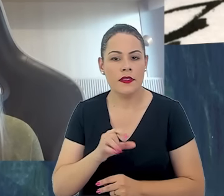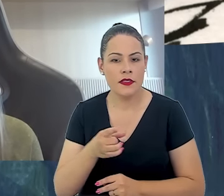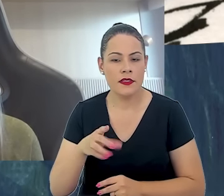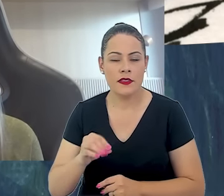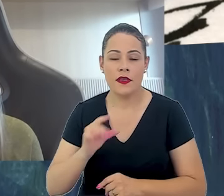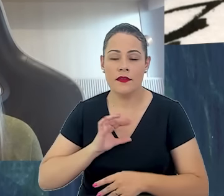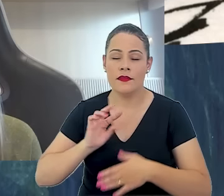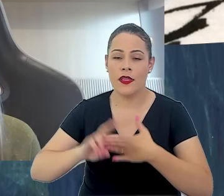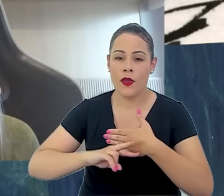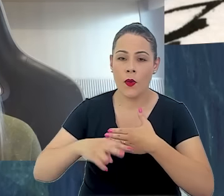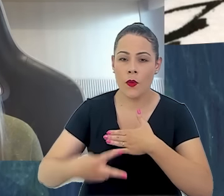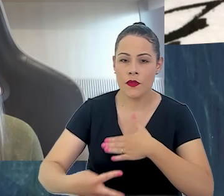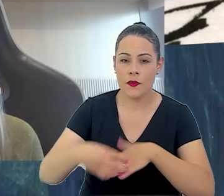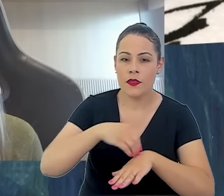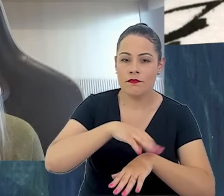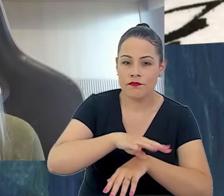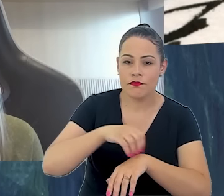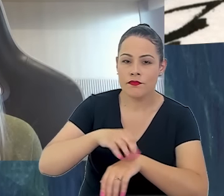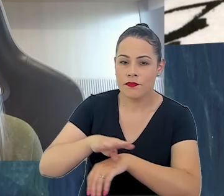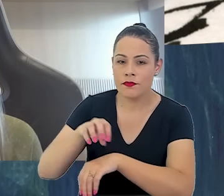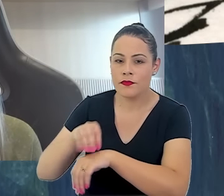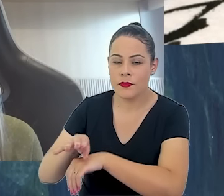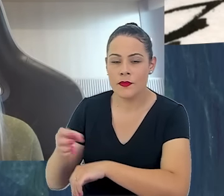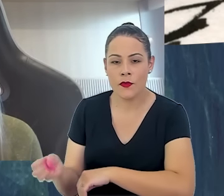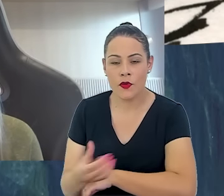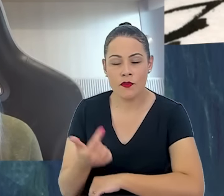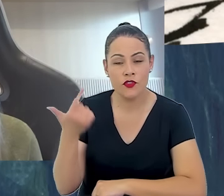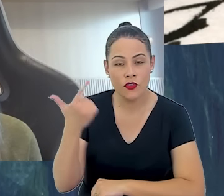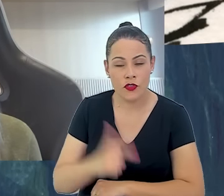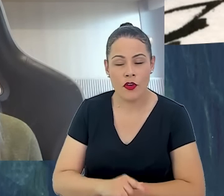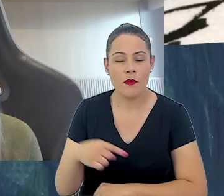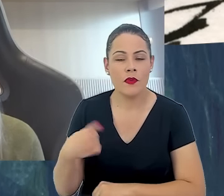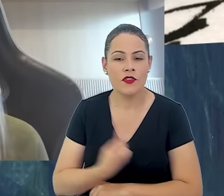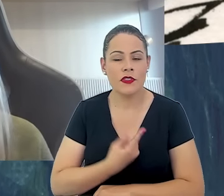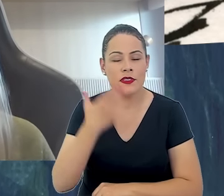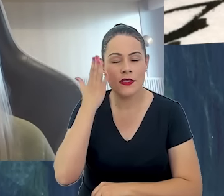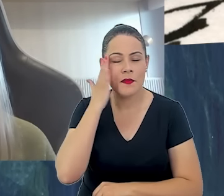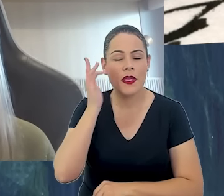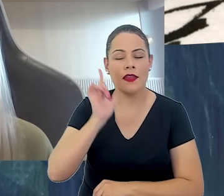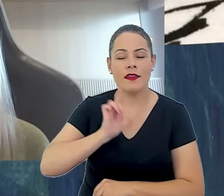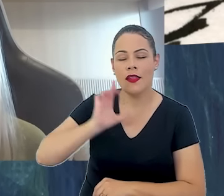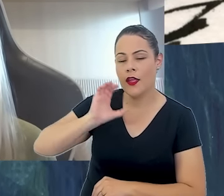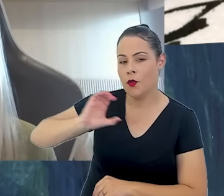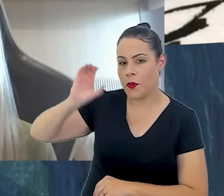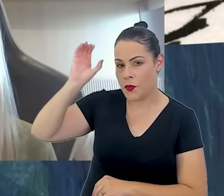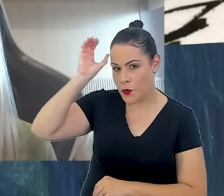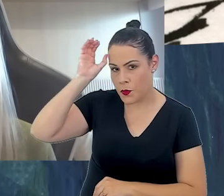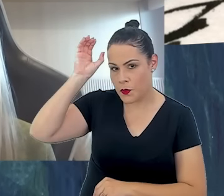redistributivos. Isso nós também é um segundo elemento sobre o qual nós temos consciência.